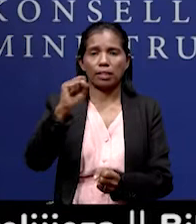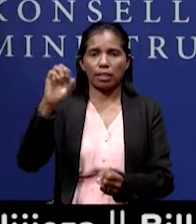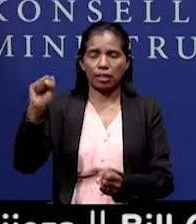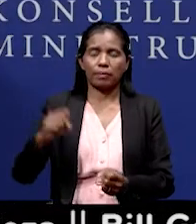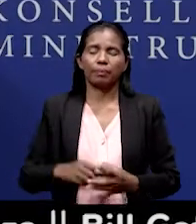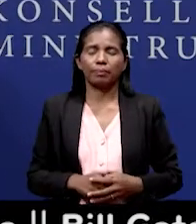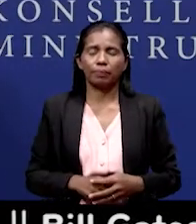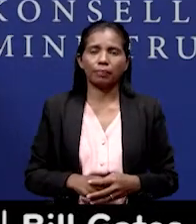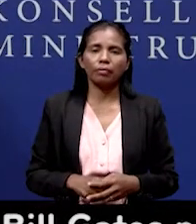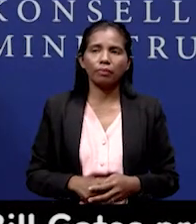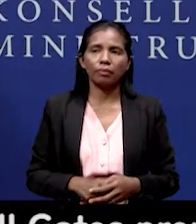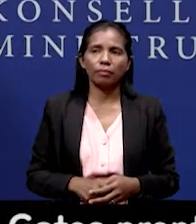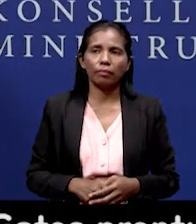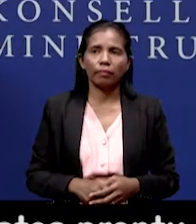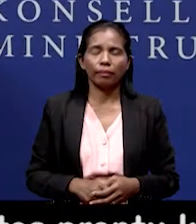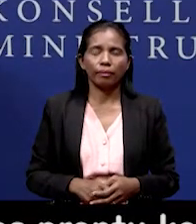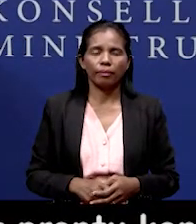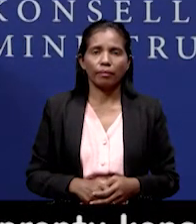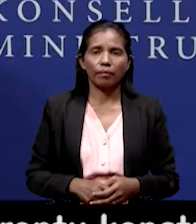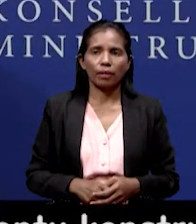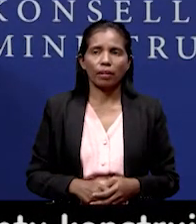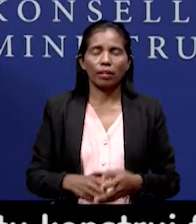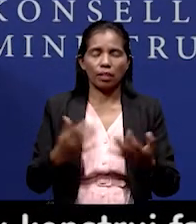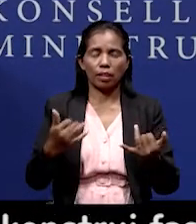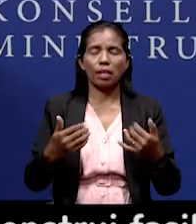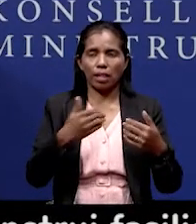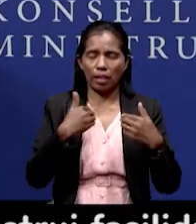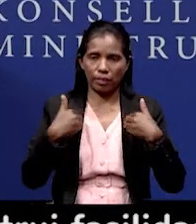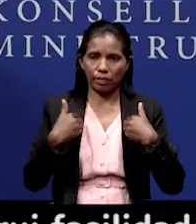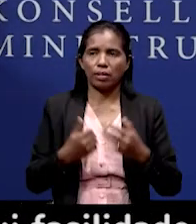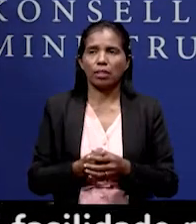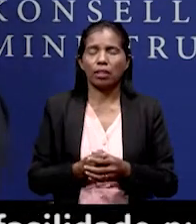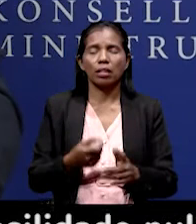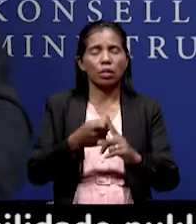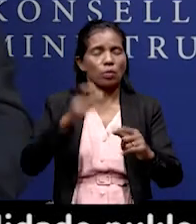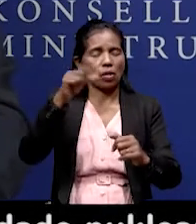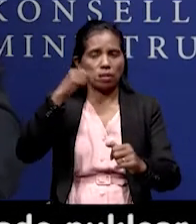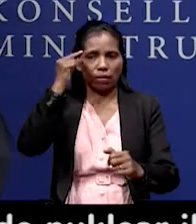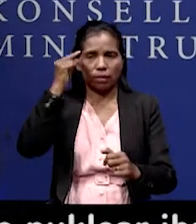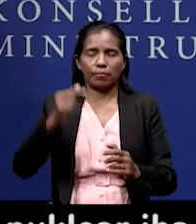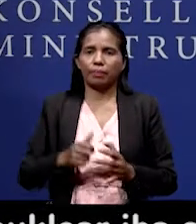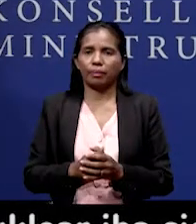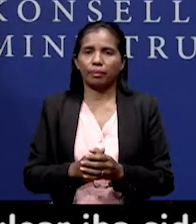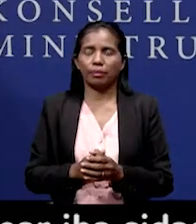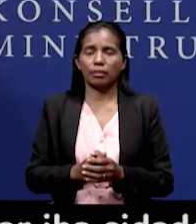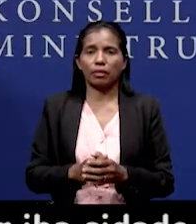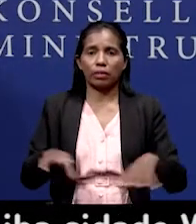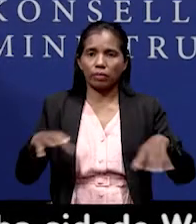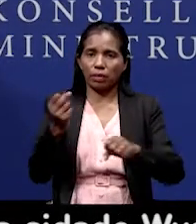Né, diploma de NEBE, mas que agora não é vigente ela. Parte com esse governo, tinha esforço a tu,